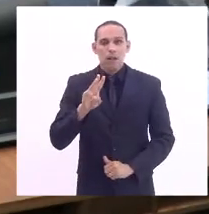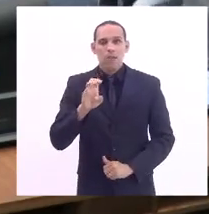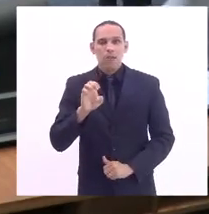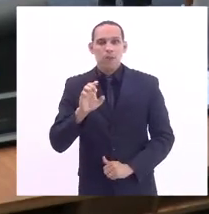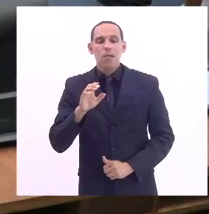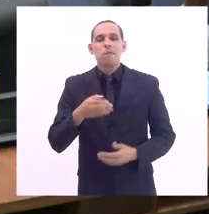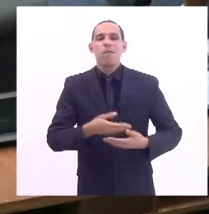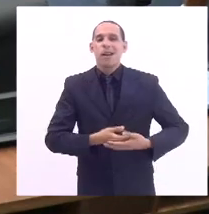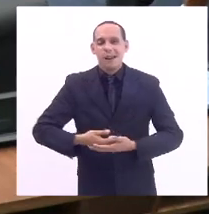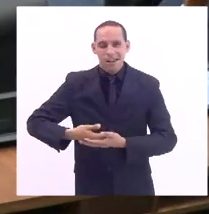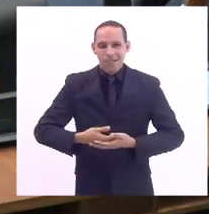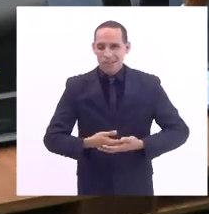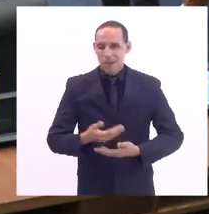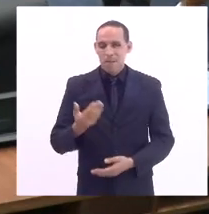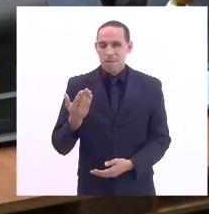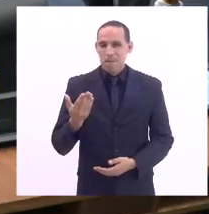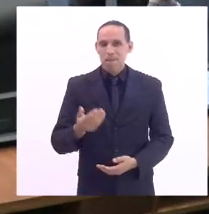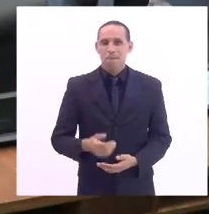Deputado Bebeto.